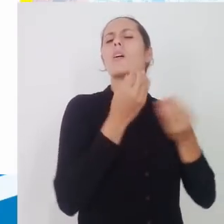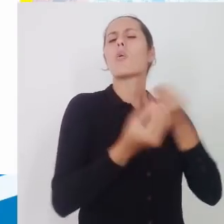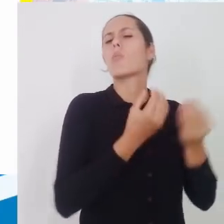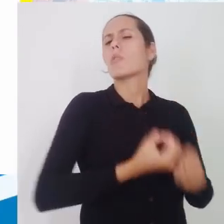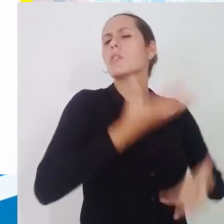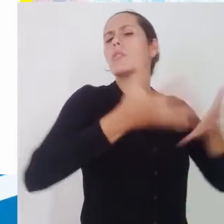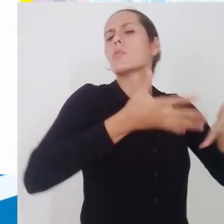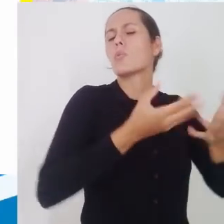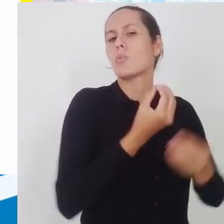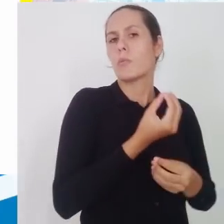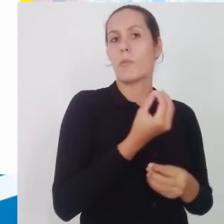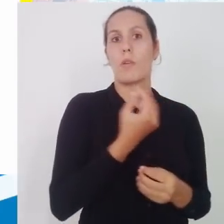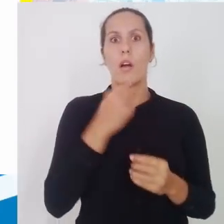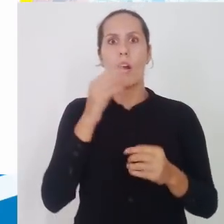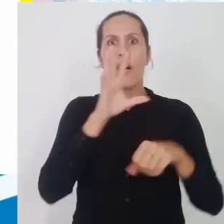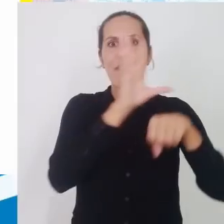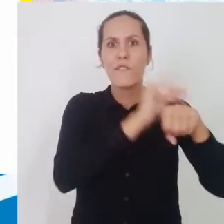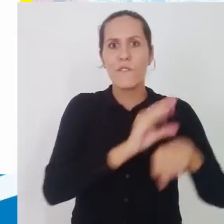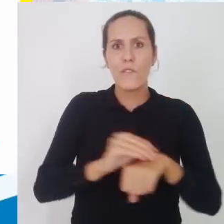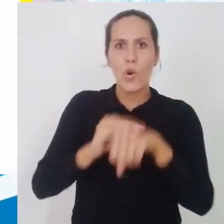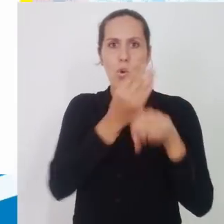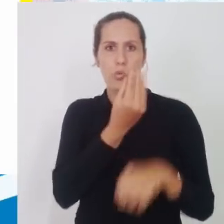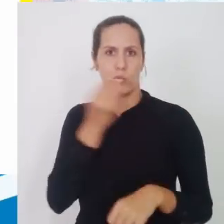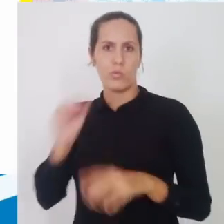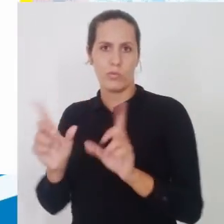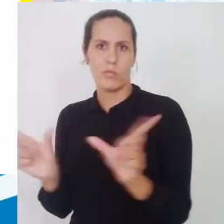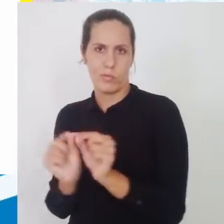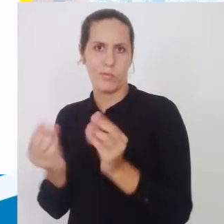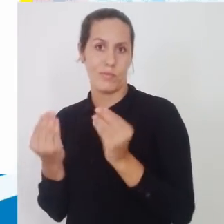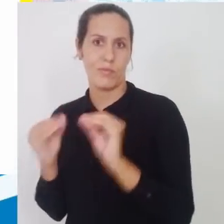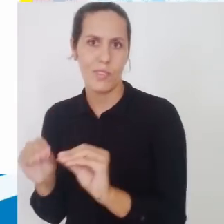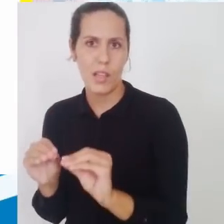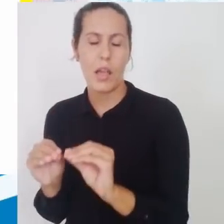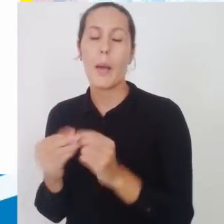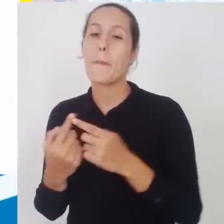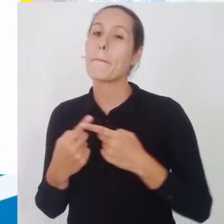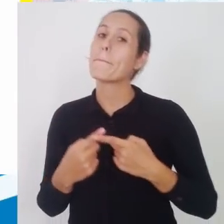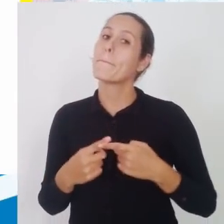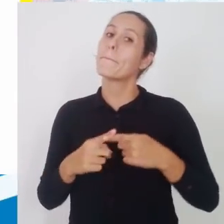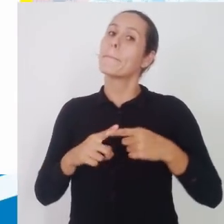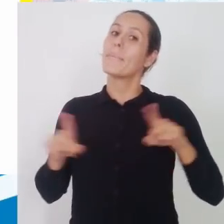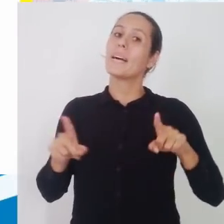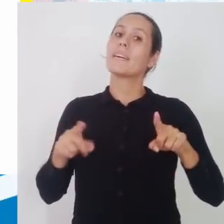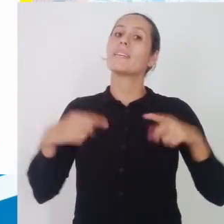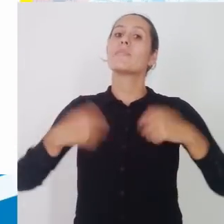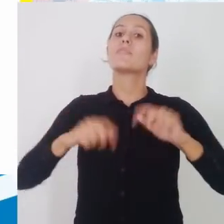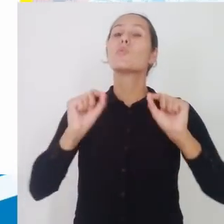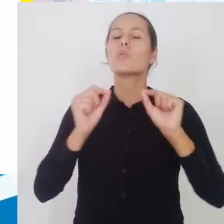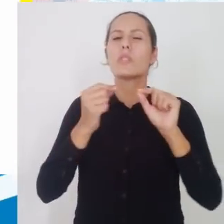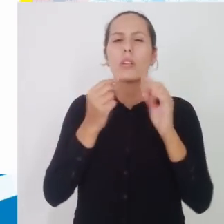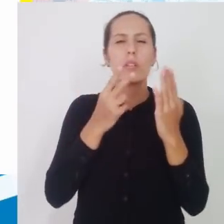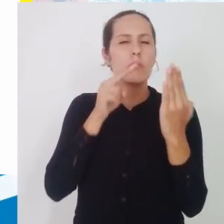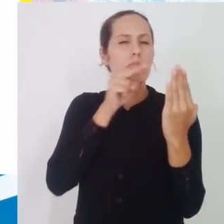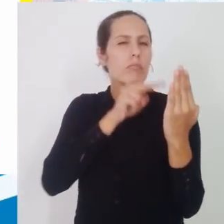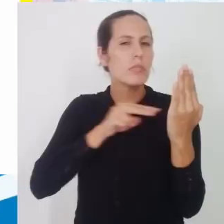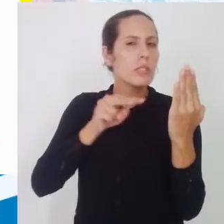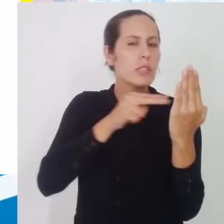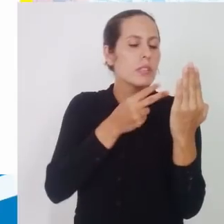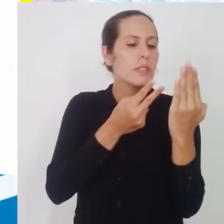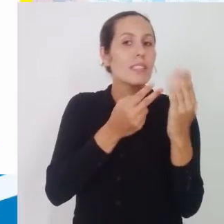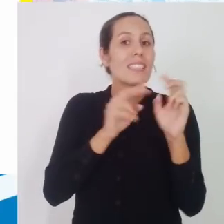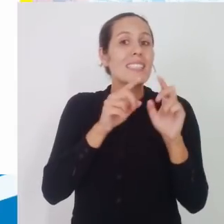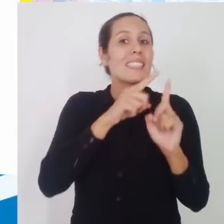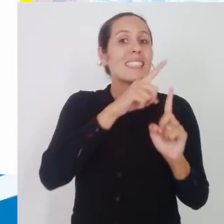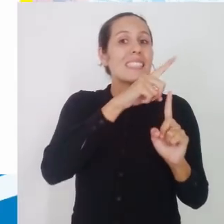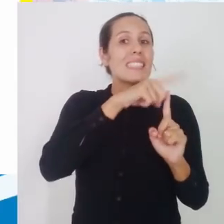trabalhando com os materiais, certo? Então, o foco que se escolheu, na verdade, não é tanto do aluno ou do